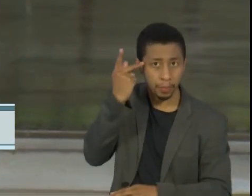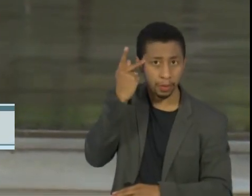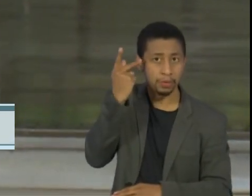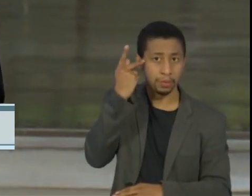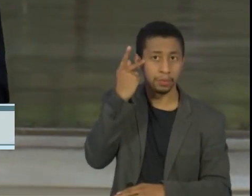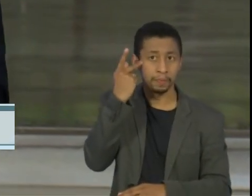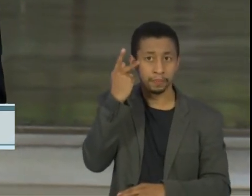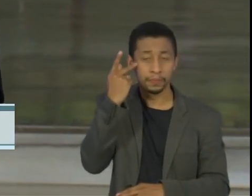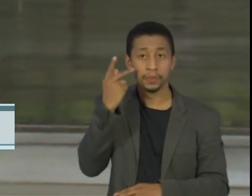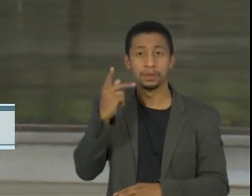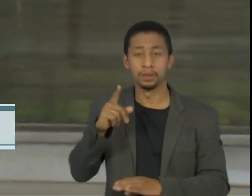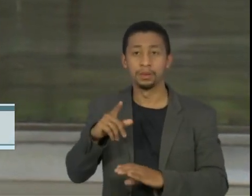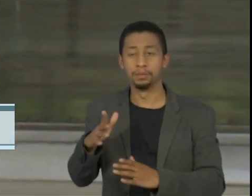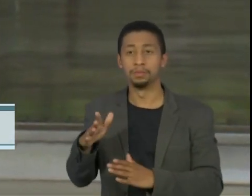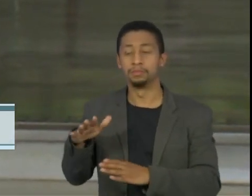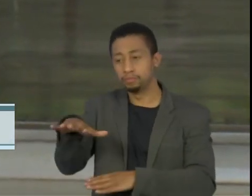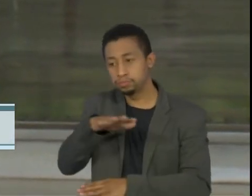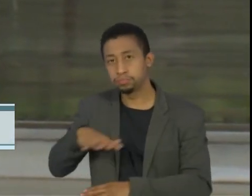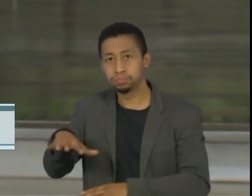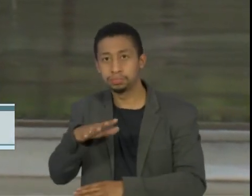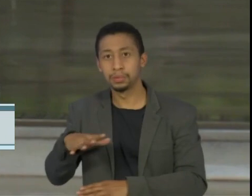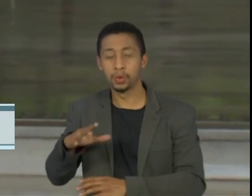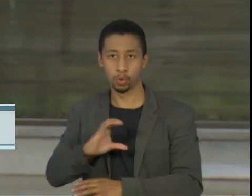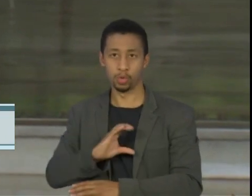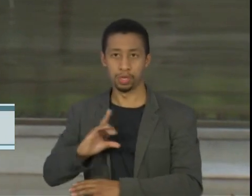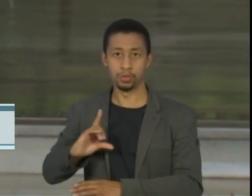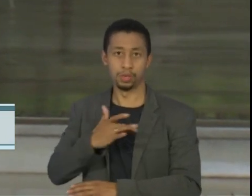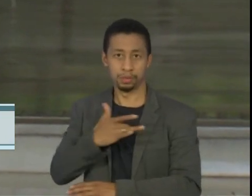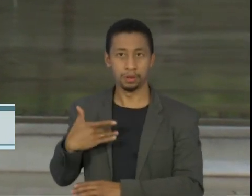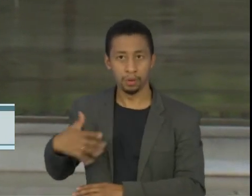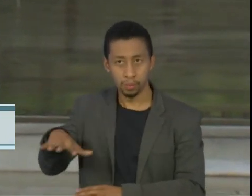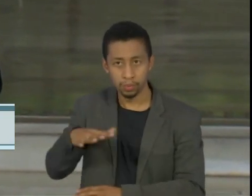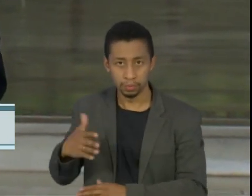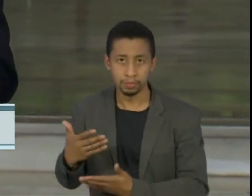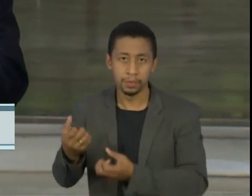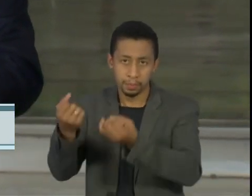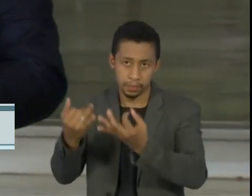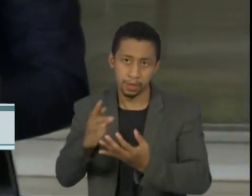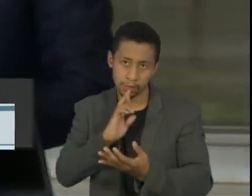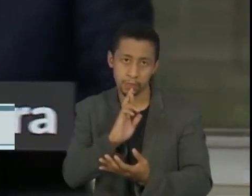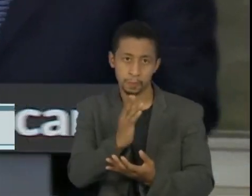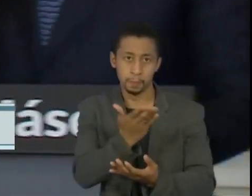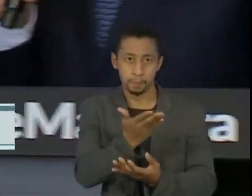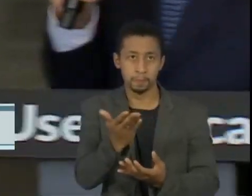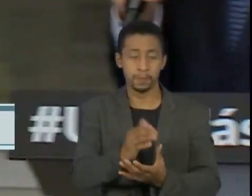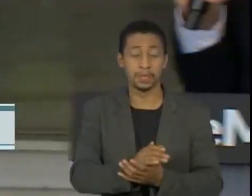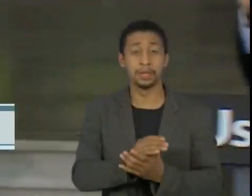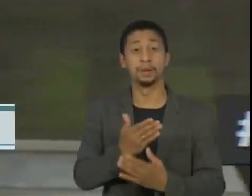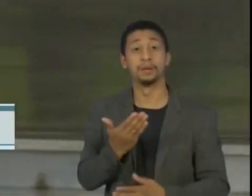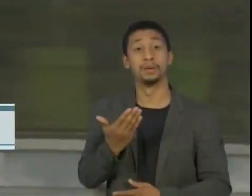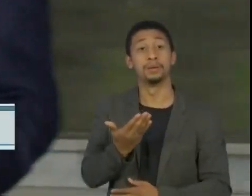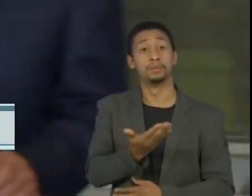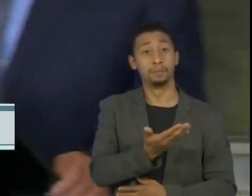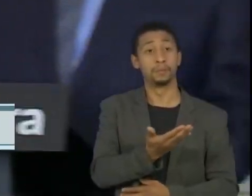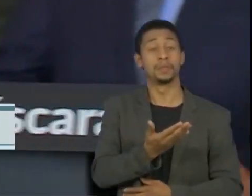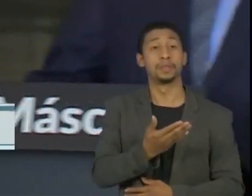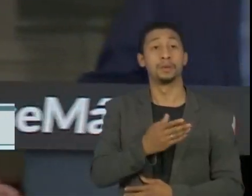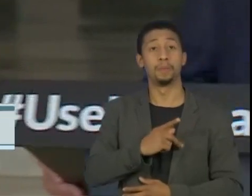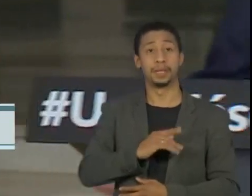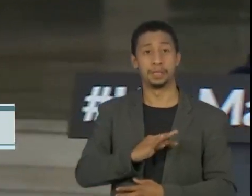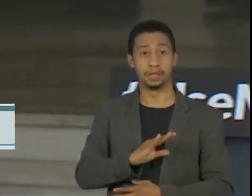a medicina com um dos nossos coordenadores. Vamos então à resposta à primeira parte da pergunta da Tatiane Calisto. Patrícia